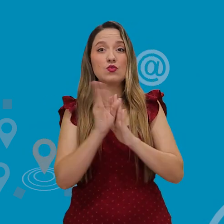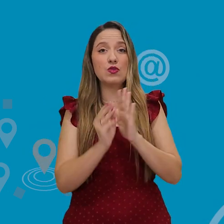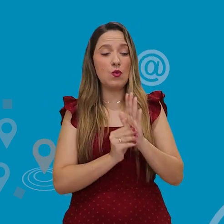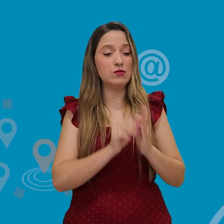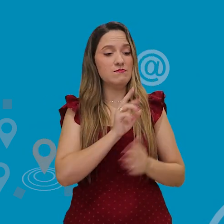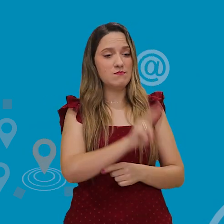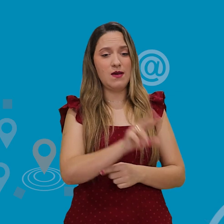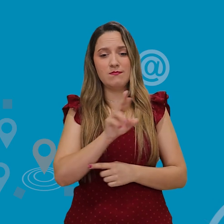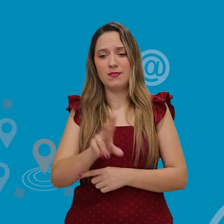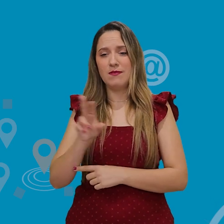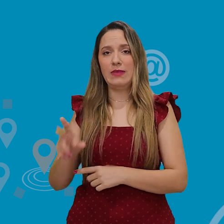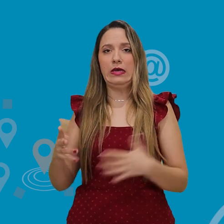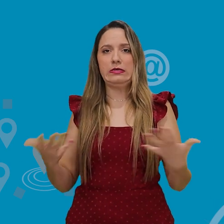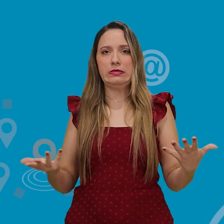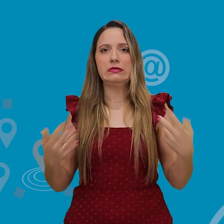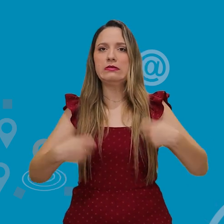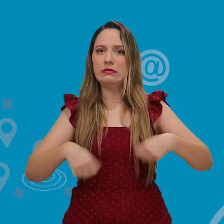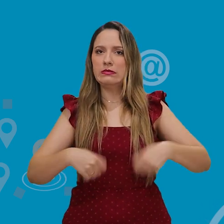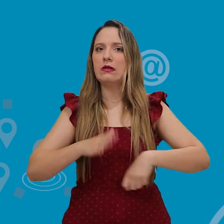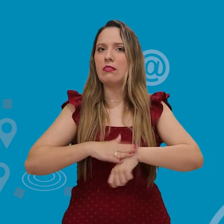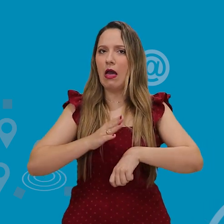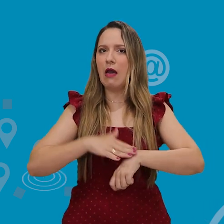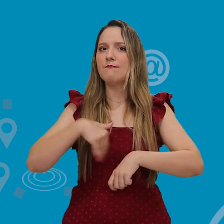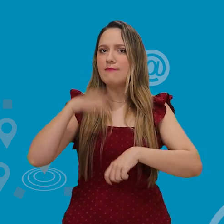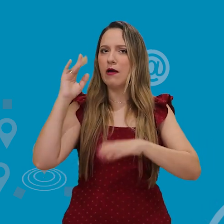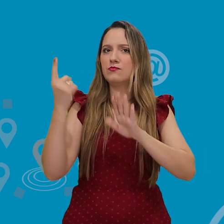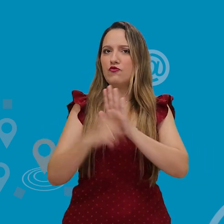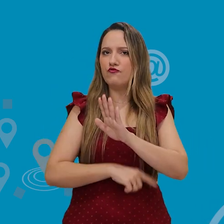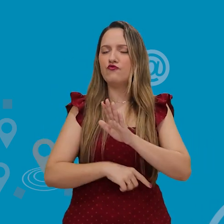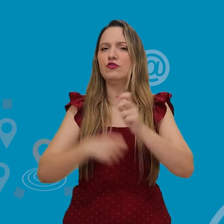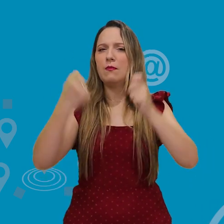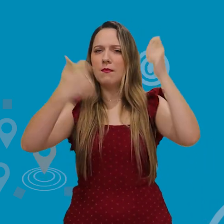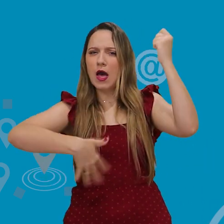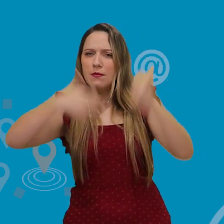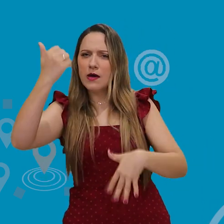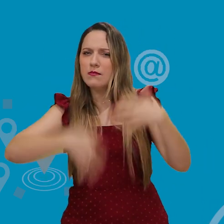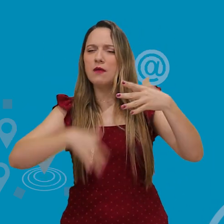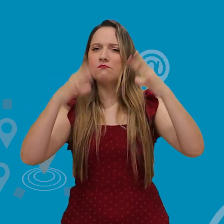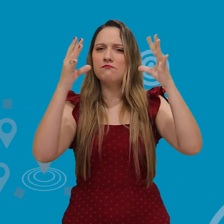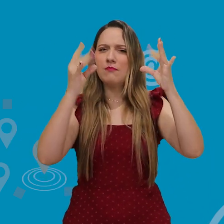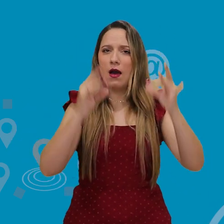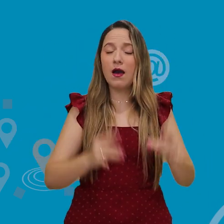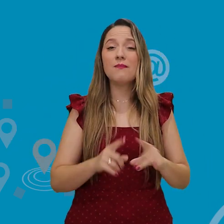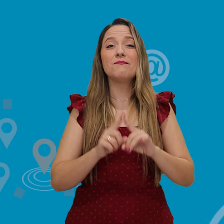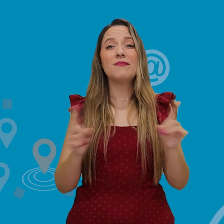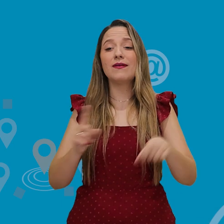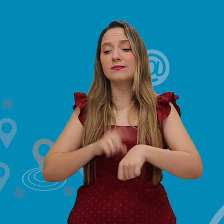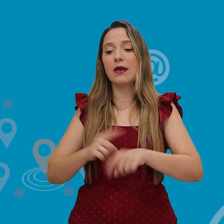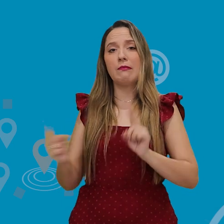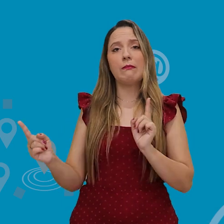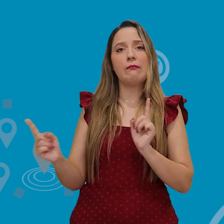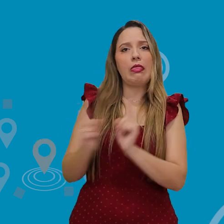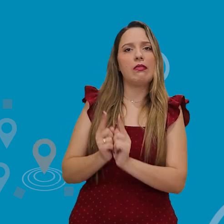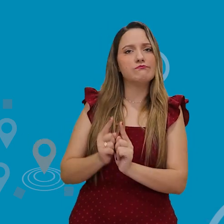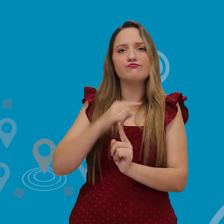eletrônicos. São 3 conteúdos que, de certa forma, requerem um bom tempo, uma certa profundidade, e que acaba